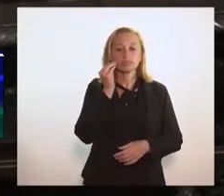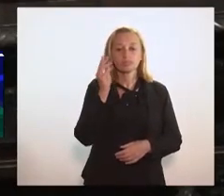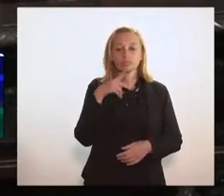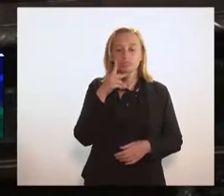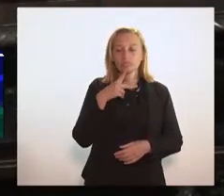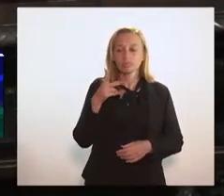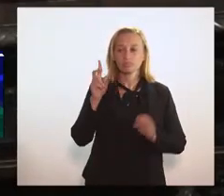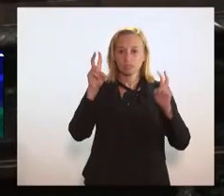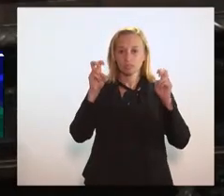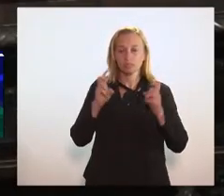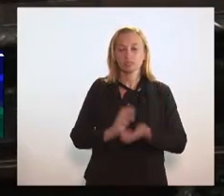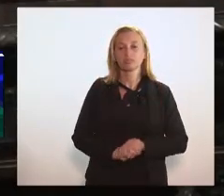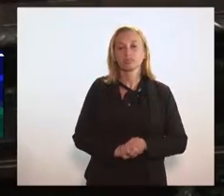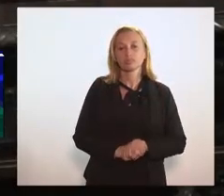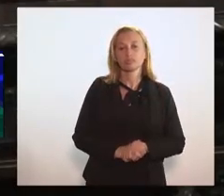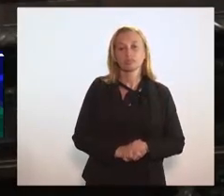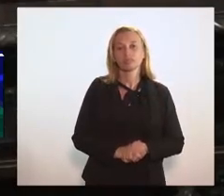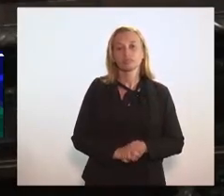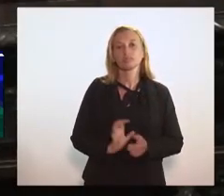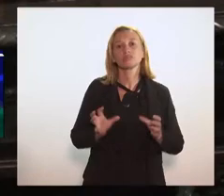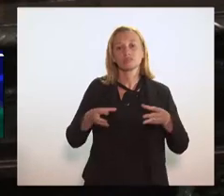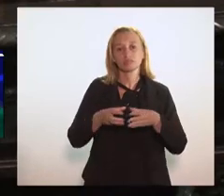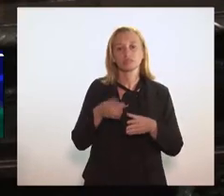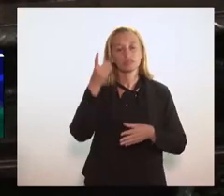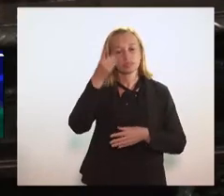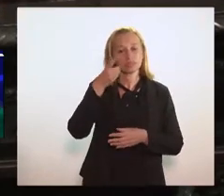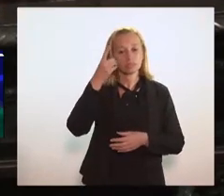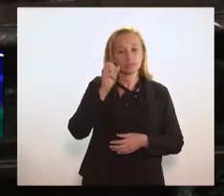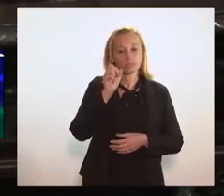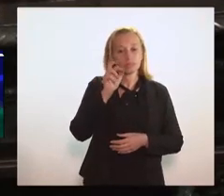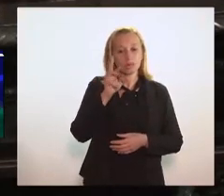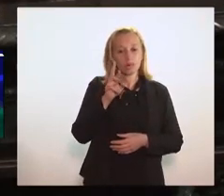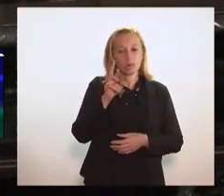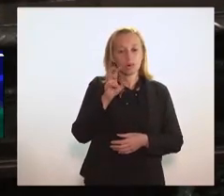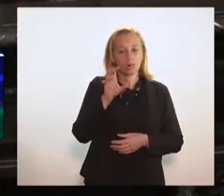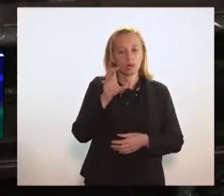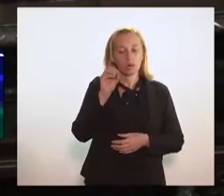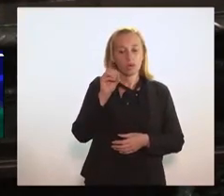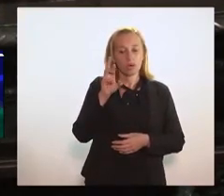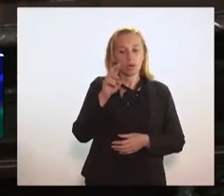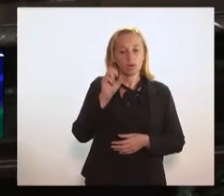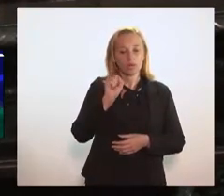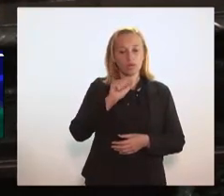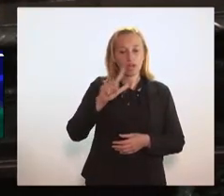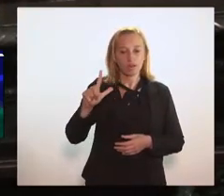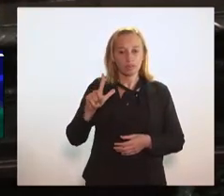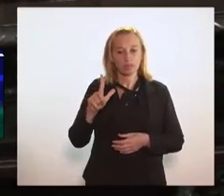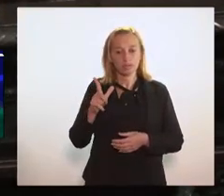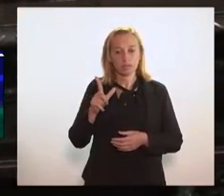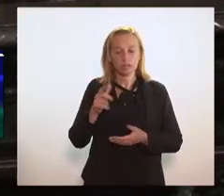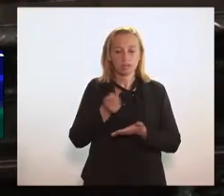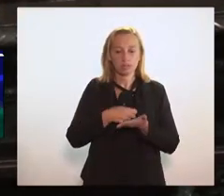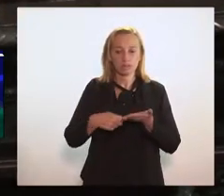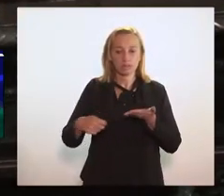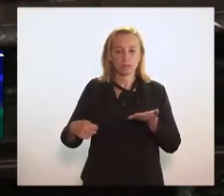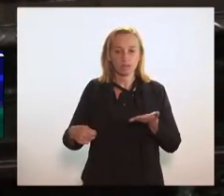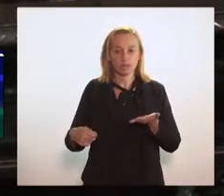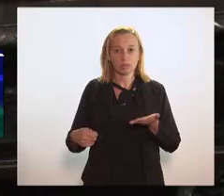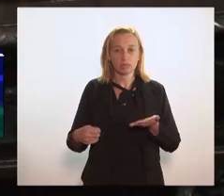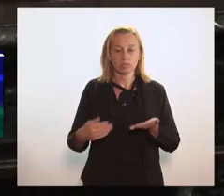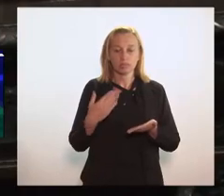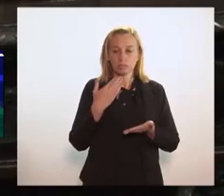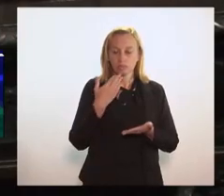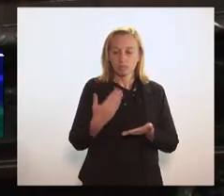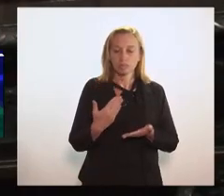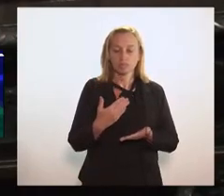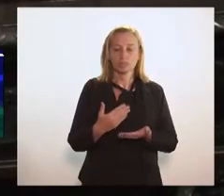essa reivindicação. Em conjunto com o deputado Coronel Salema, assinamos uma indicação pedindo